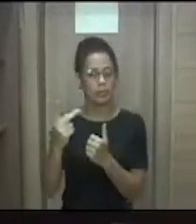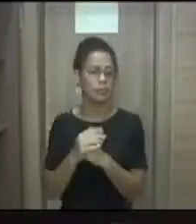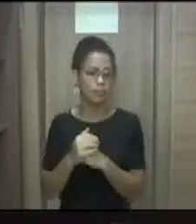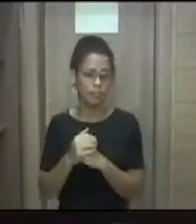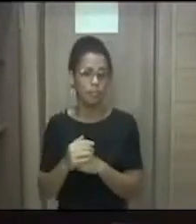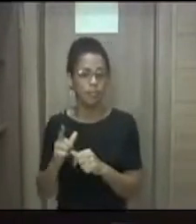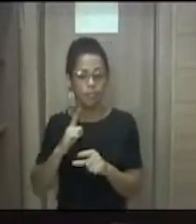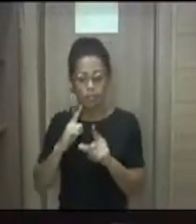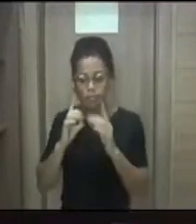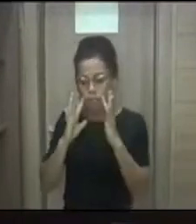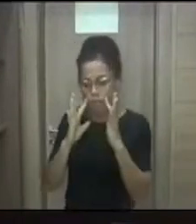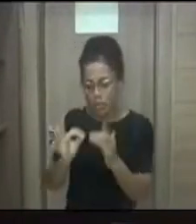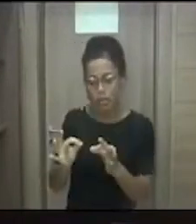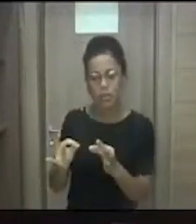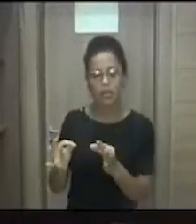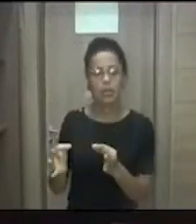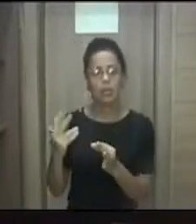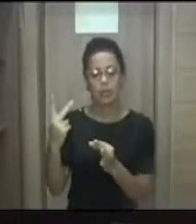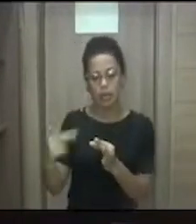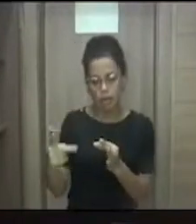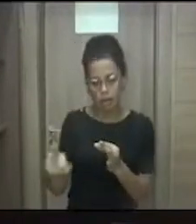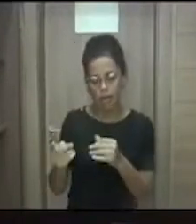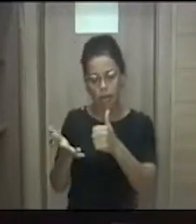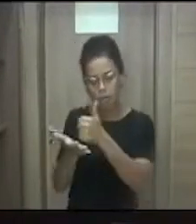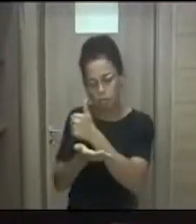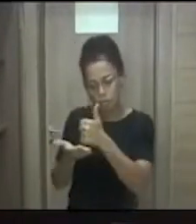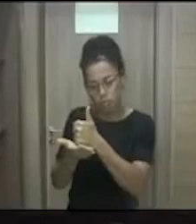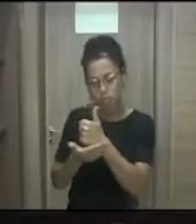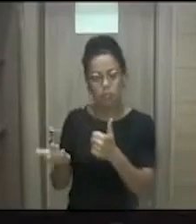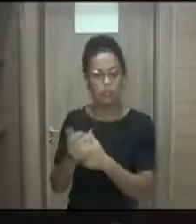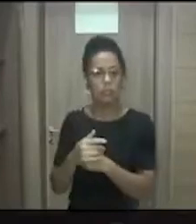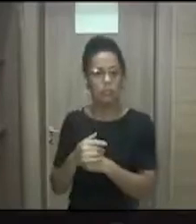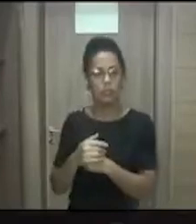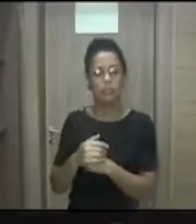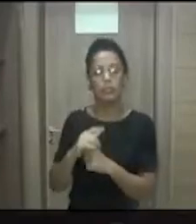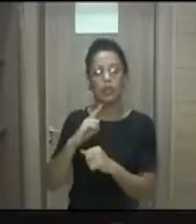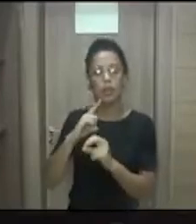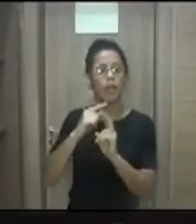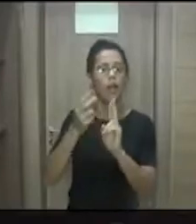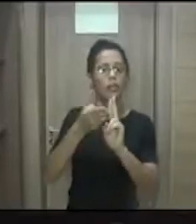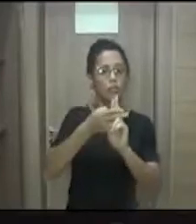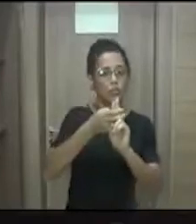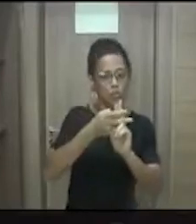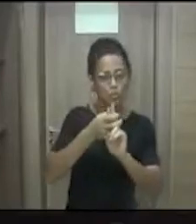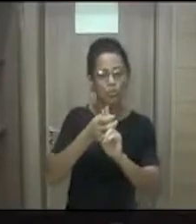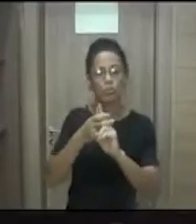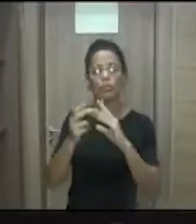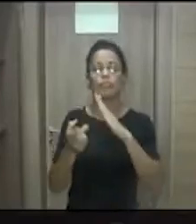na atenção primária, na atenção básica ali na UBS, na UPA, no